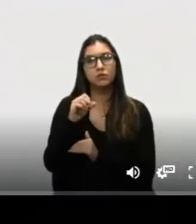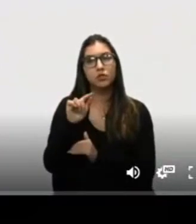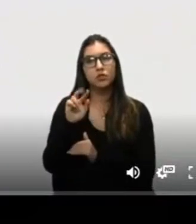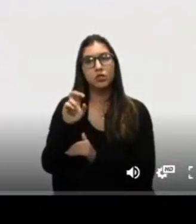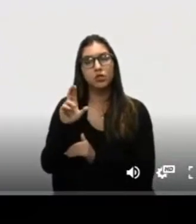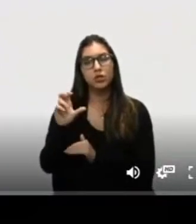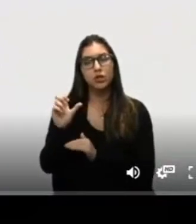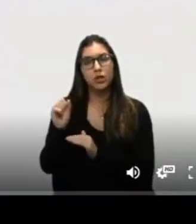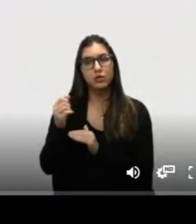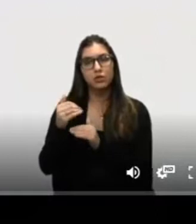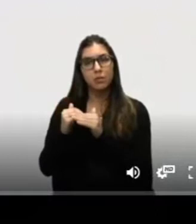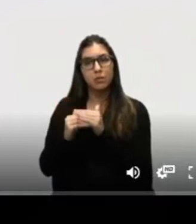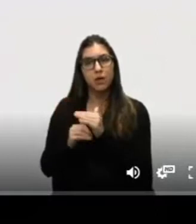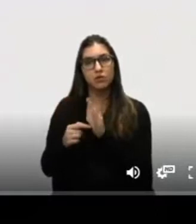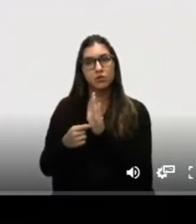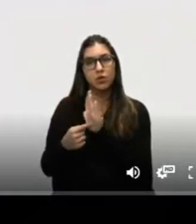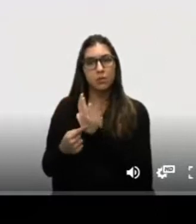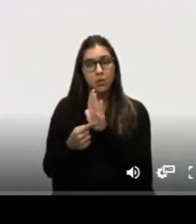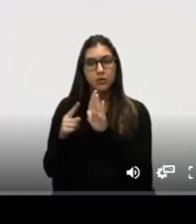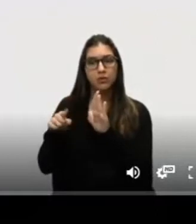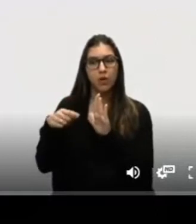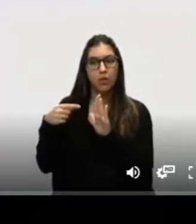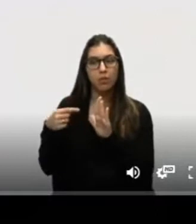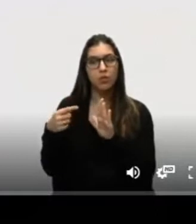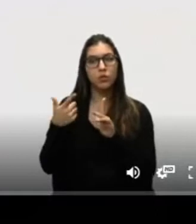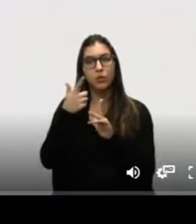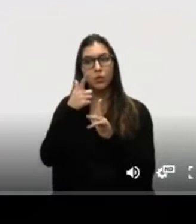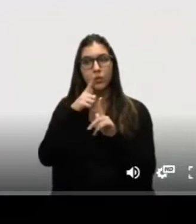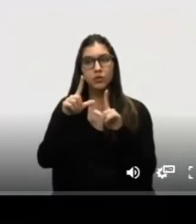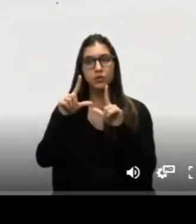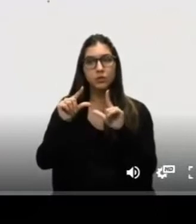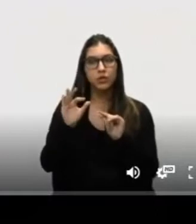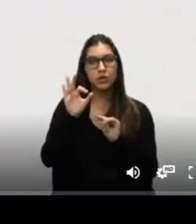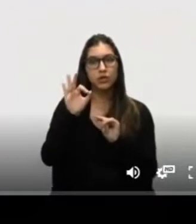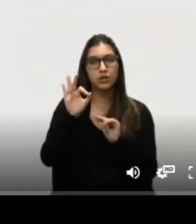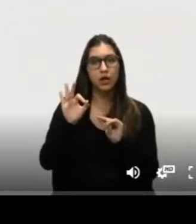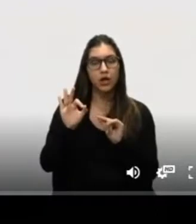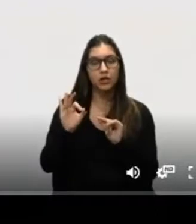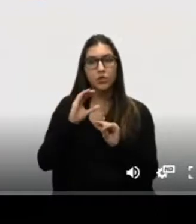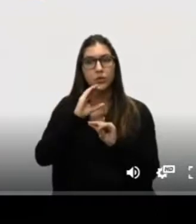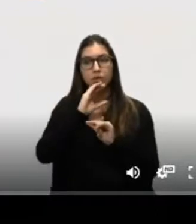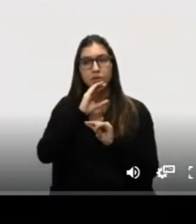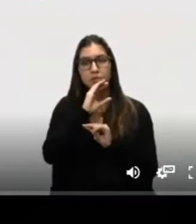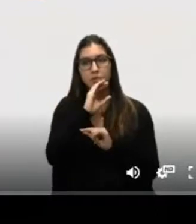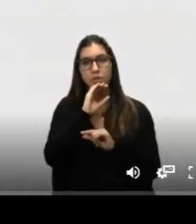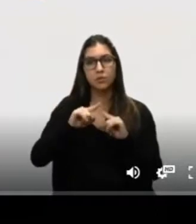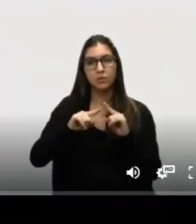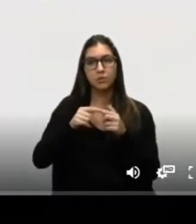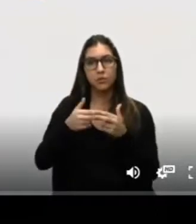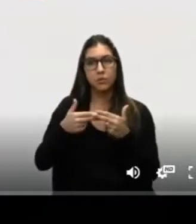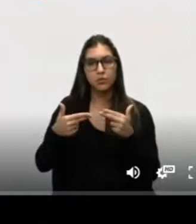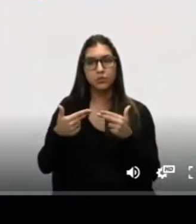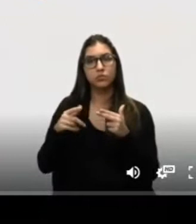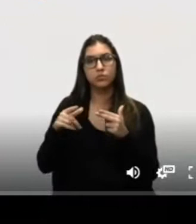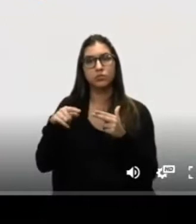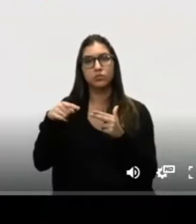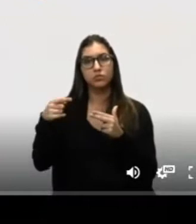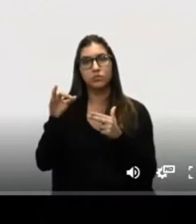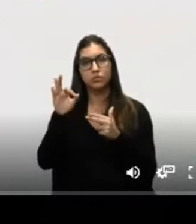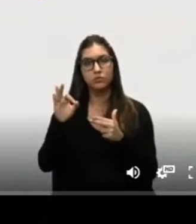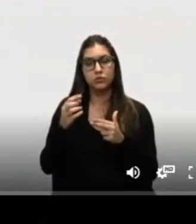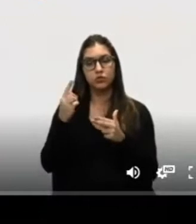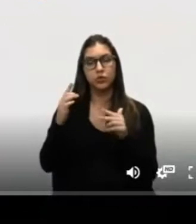abaixo do ponto de fusão da amostra, e depois nós vamos diminuir a taxa de aquecimento do equipamento com uma taxa de 1 a 2